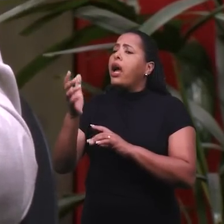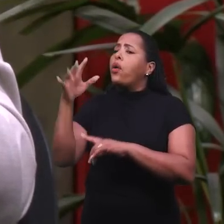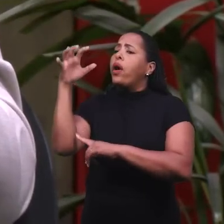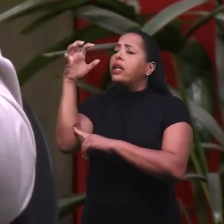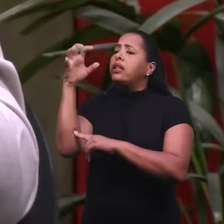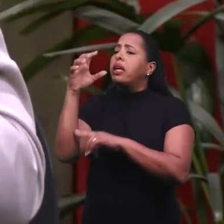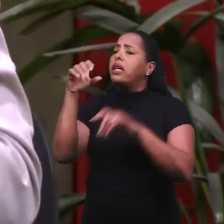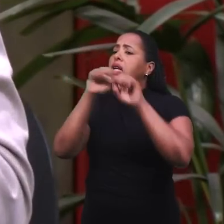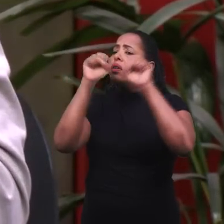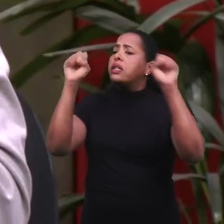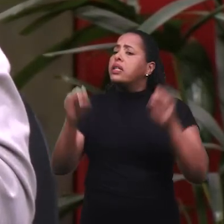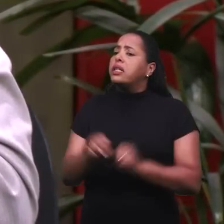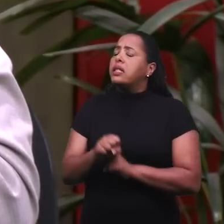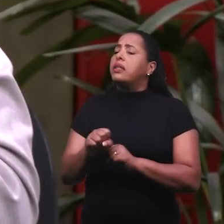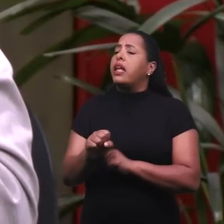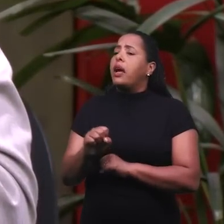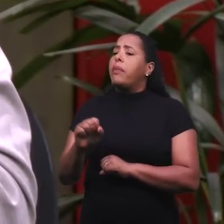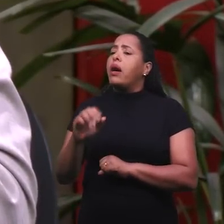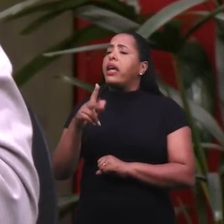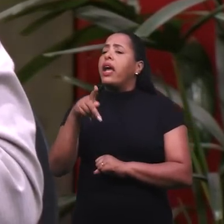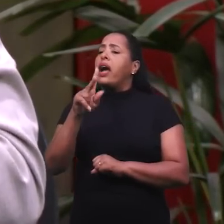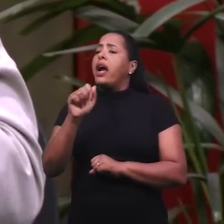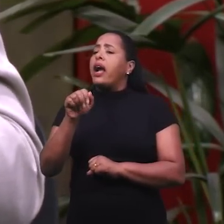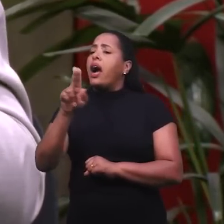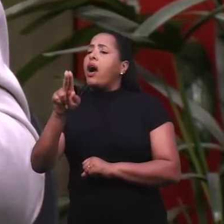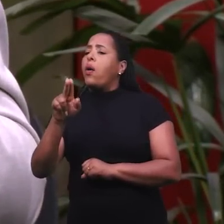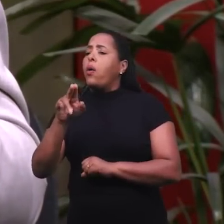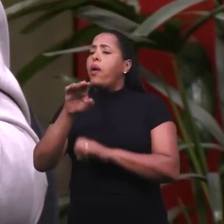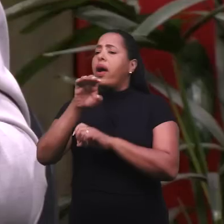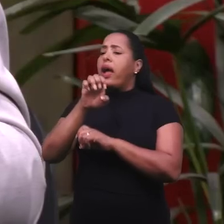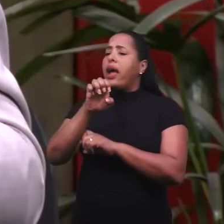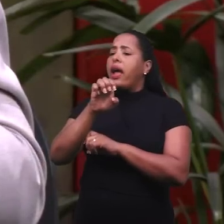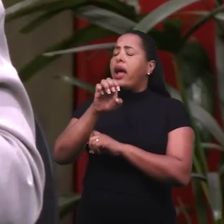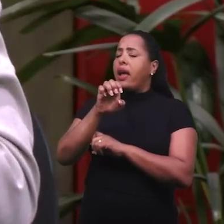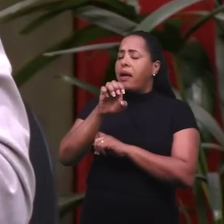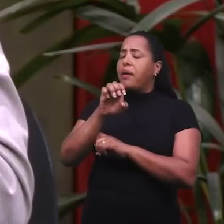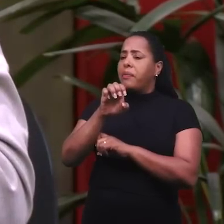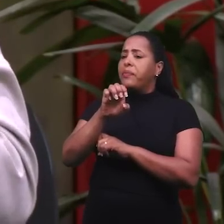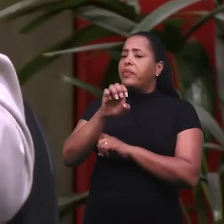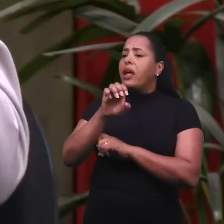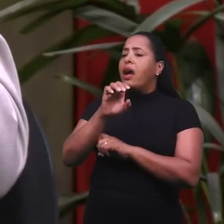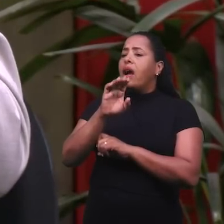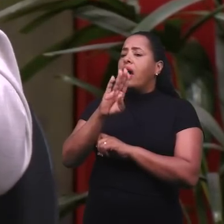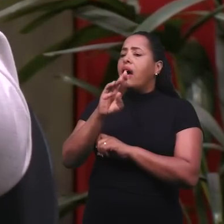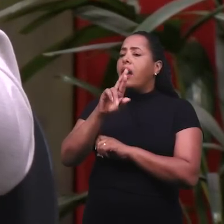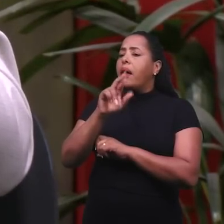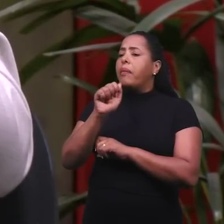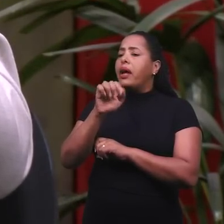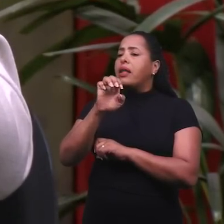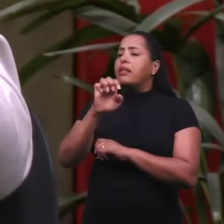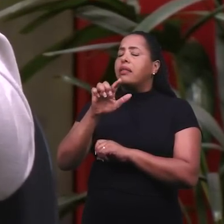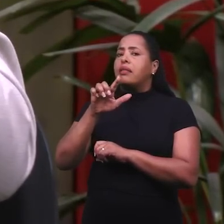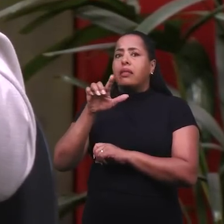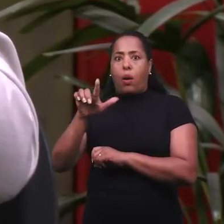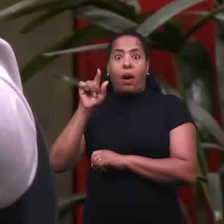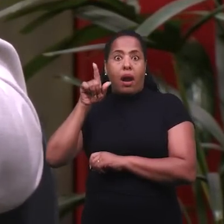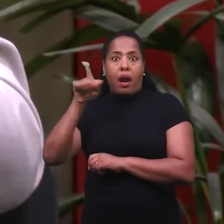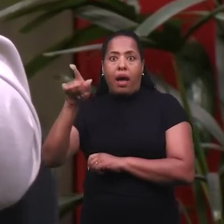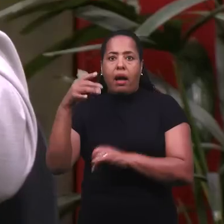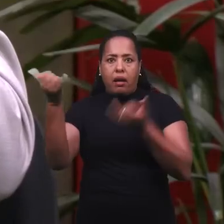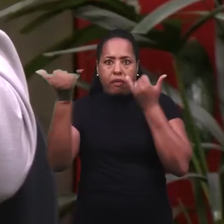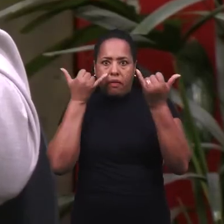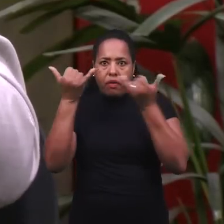sistema para a banda KU da Embratel, aquele sistema aberto via satélite. A loja vai saber te informar,